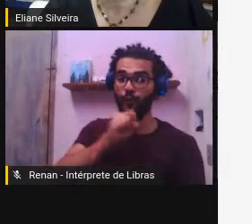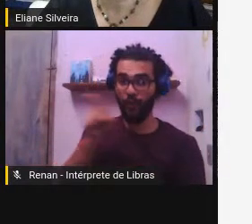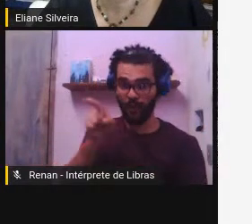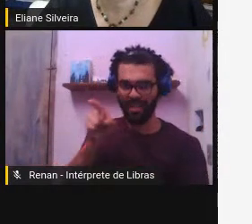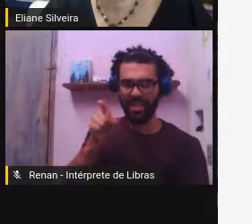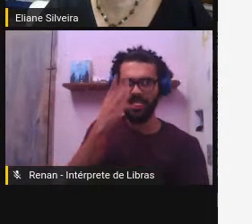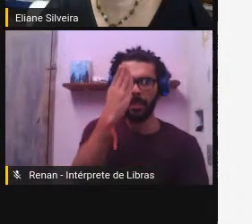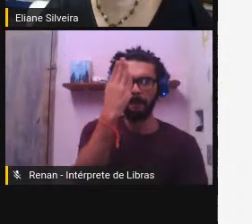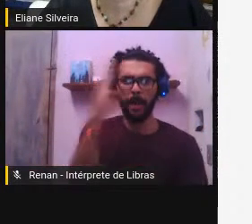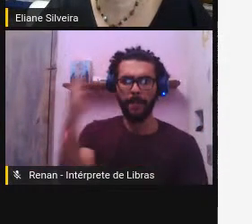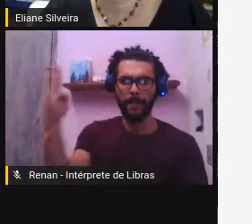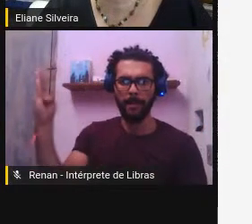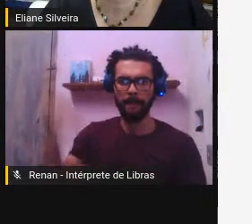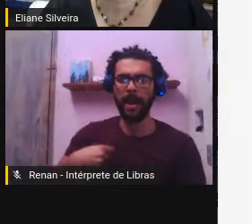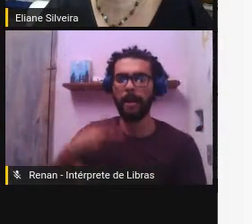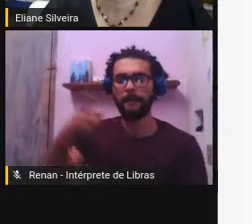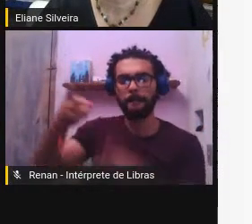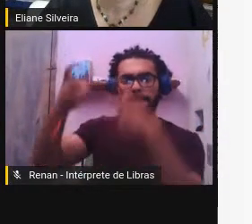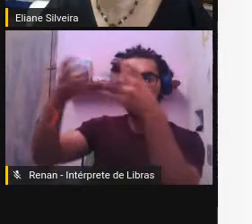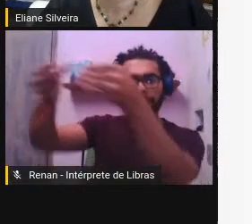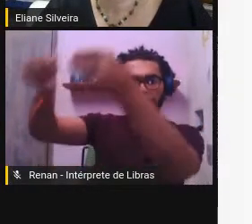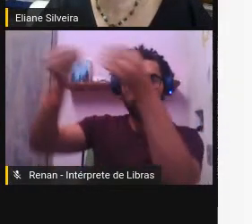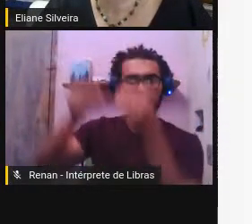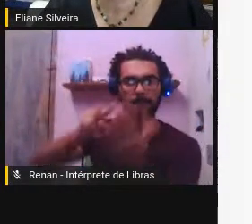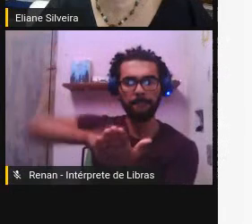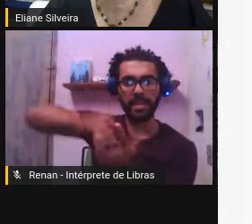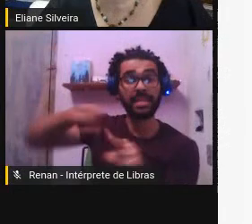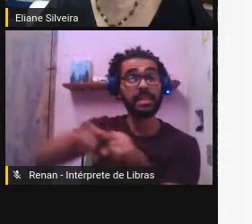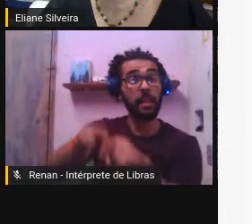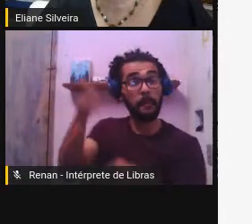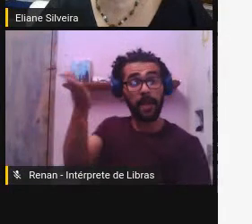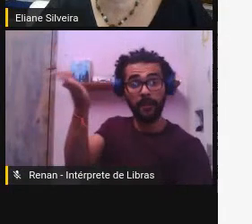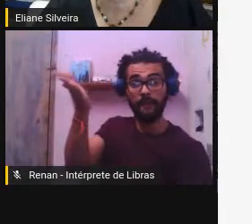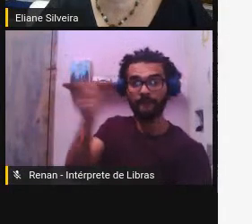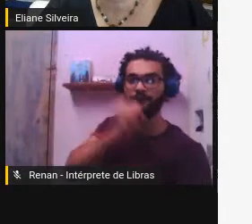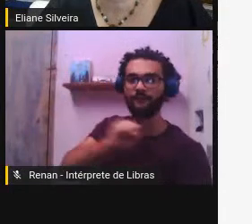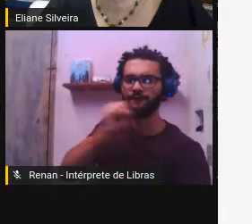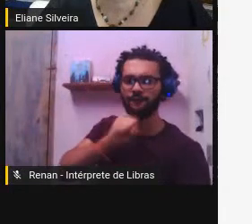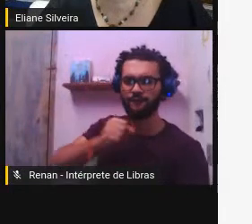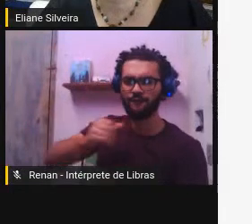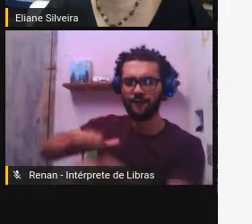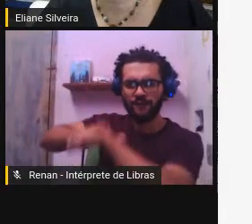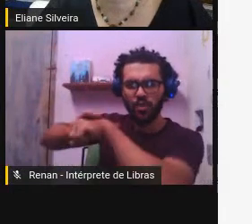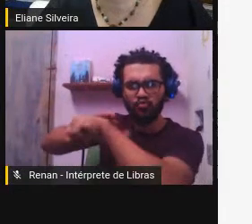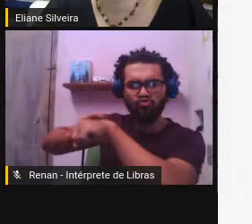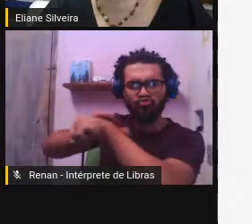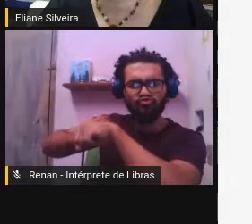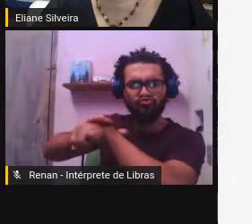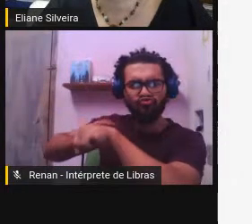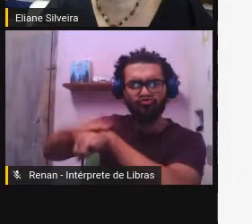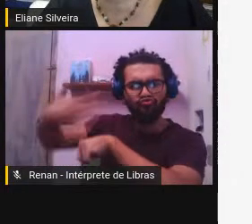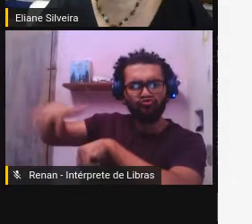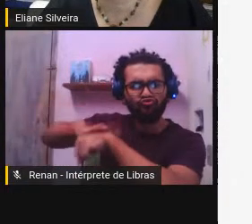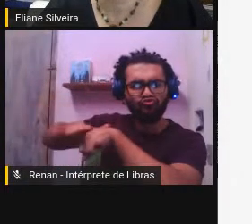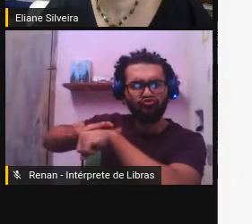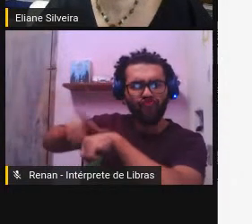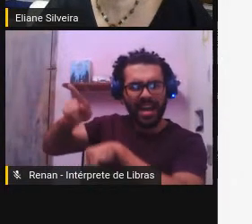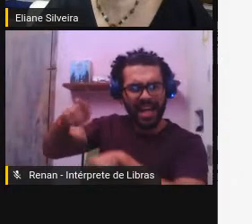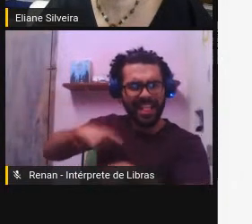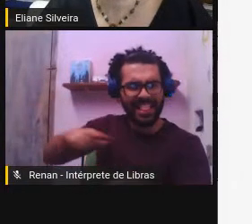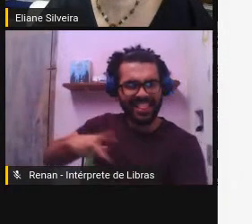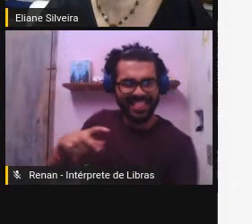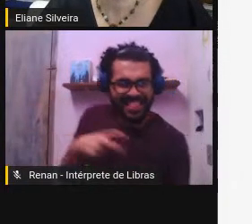e também por suas conversas, porque ele era um eminente amador de pesquisa etnológica e etimológica,